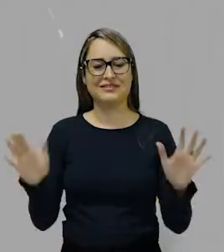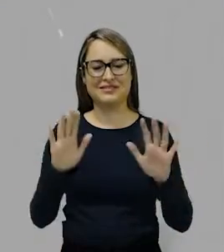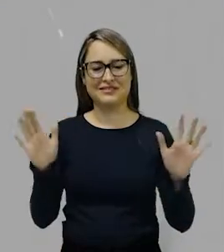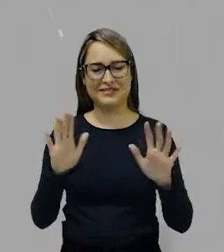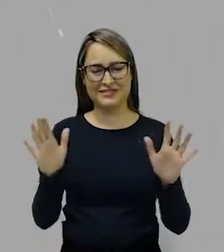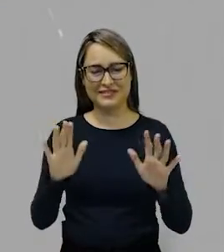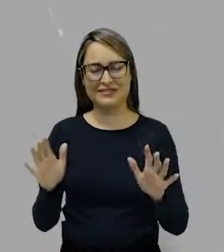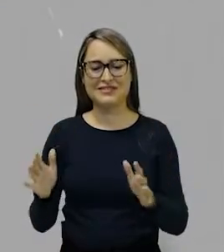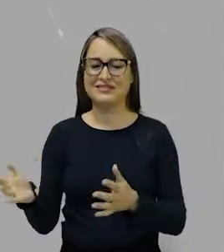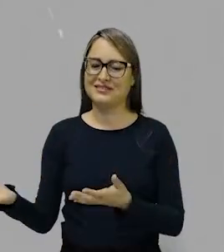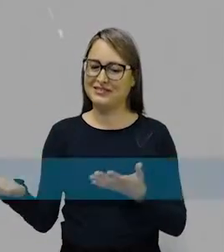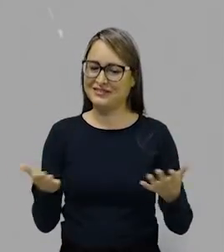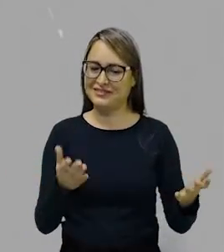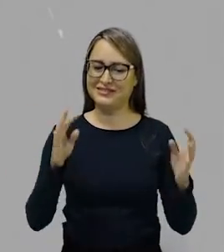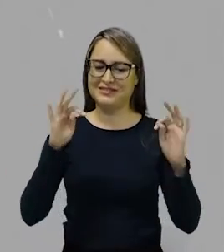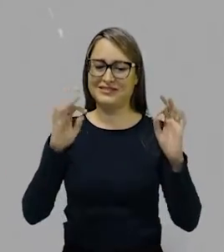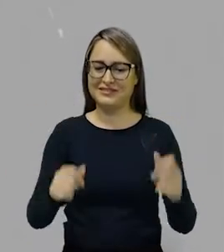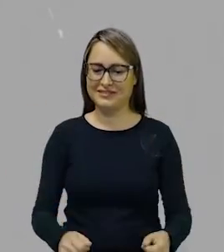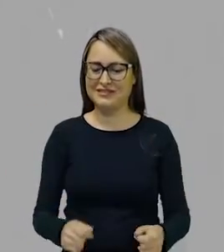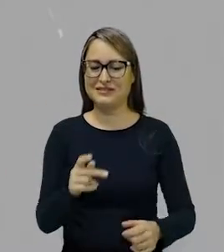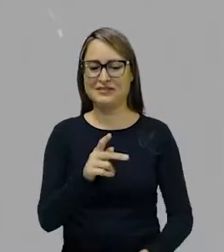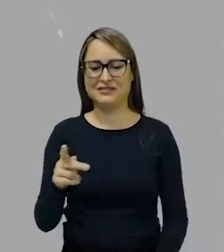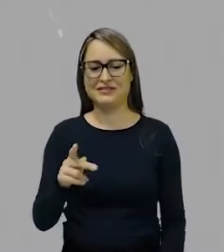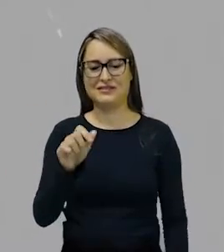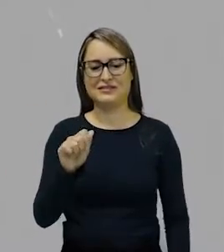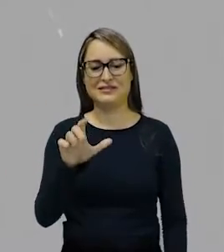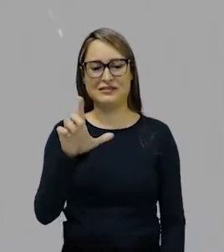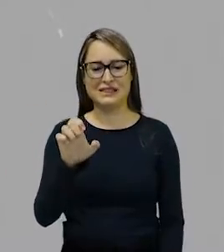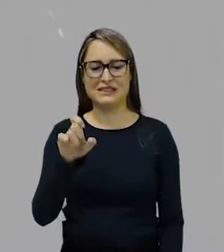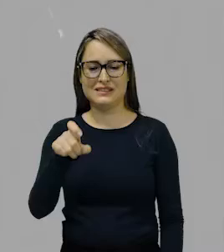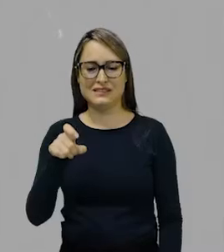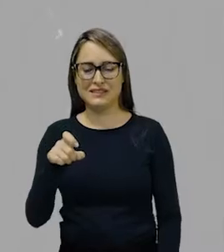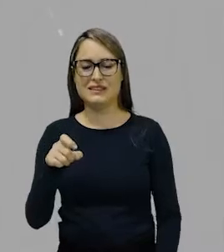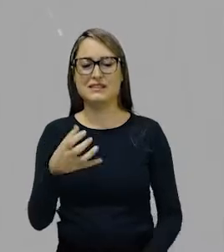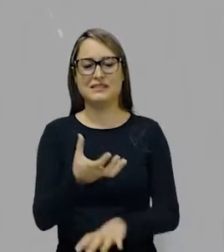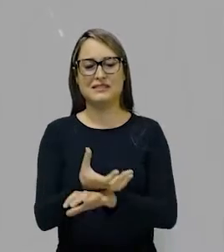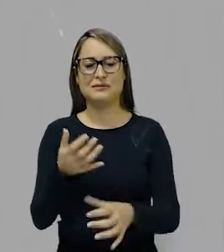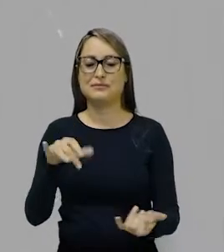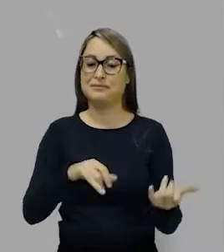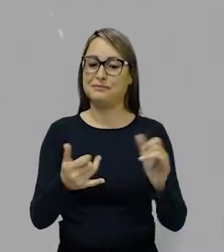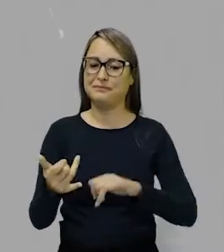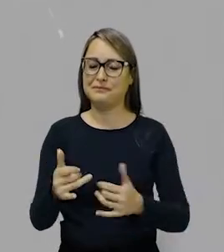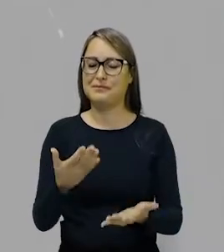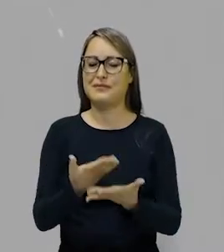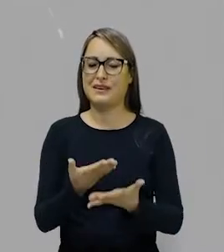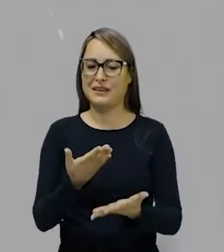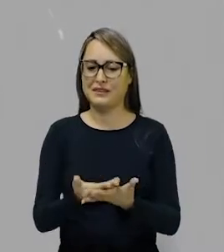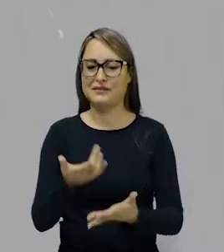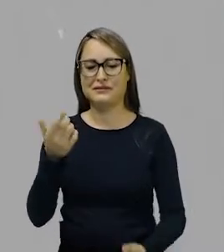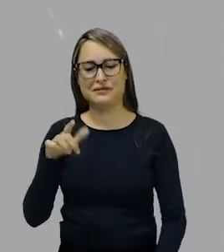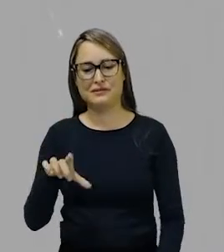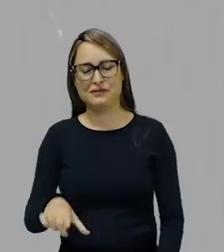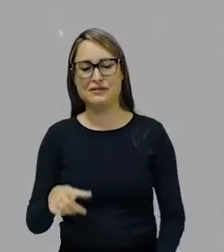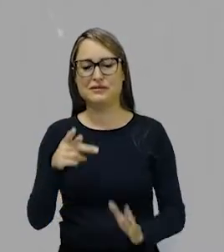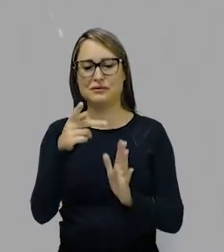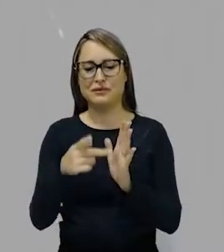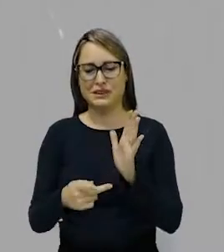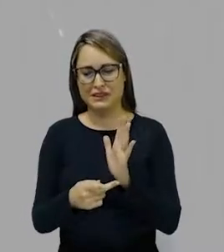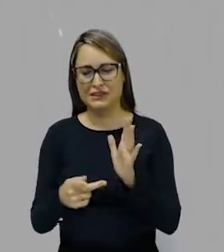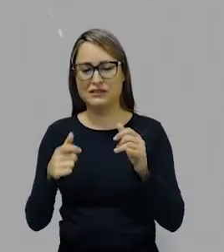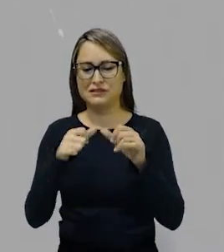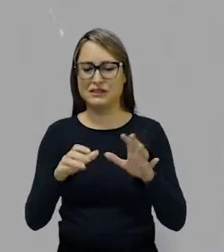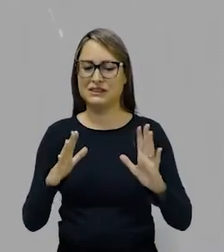Olá, turma, sejam todos bem-vindos. Sou o professor Alex, disciplina Química. Mais uma aula, turma, do nosso projeto Fique em